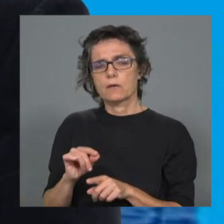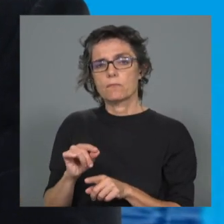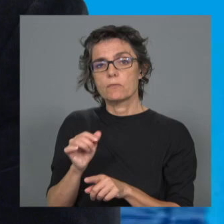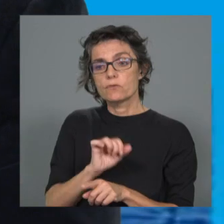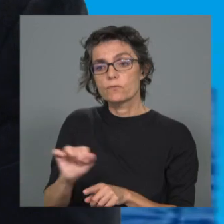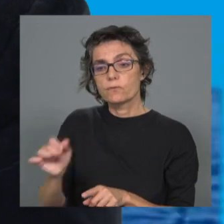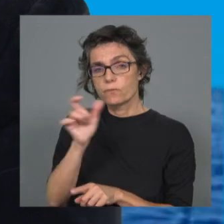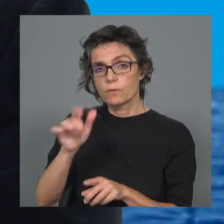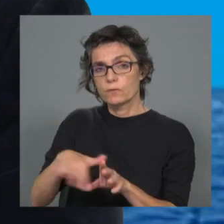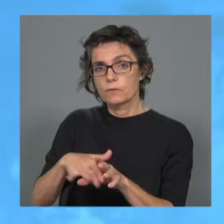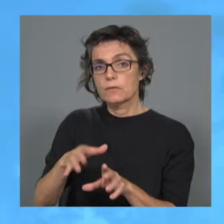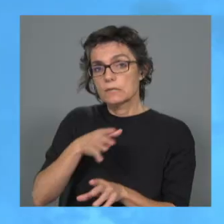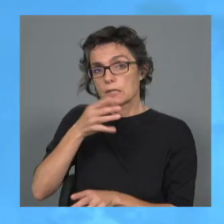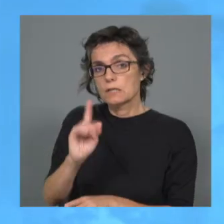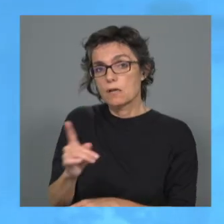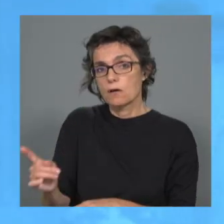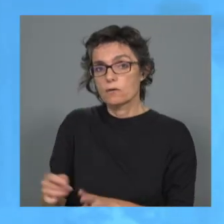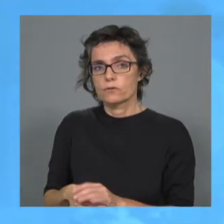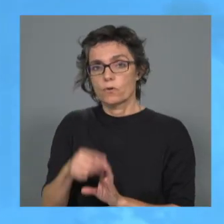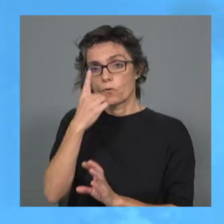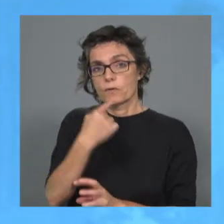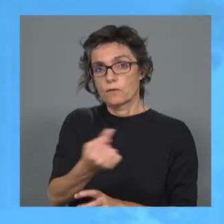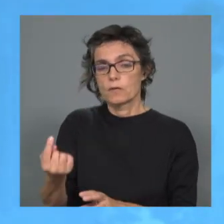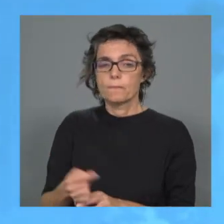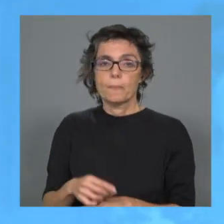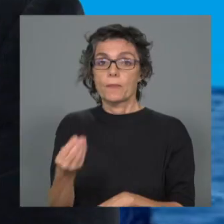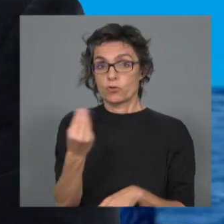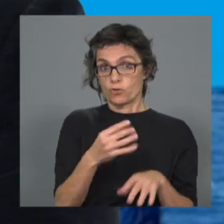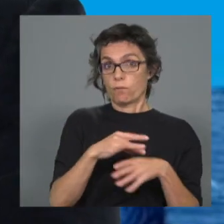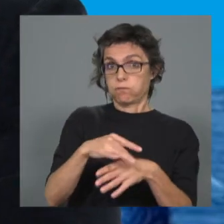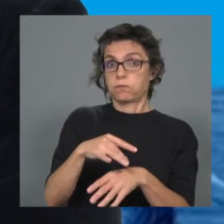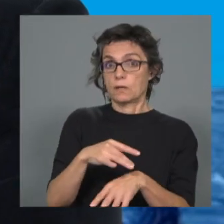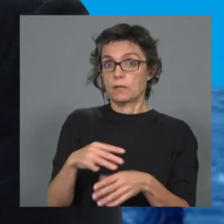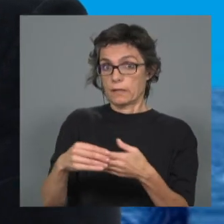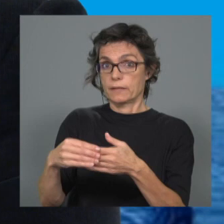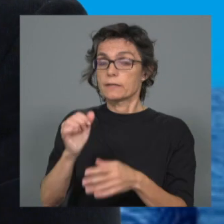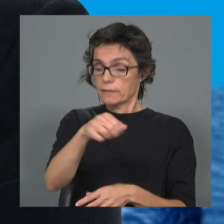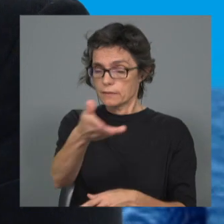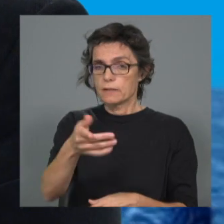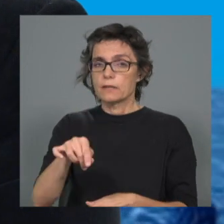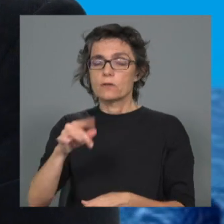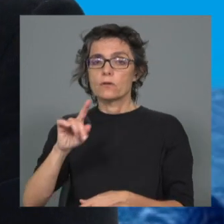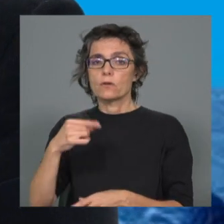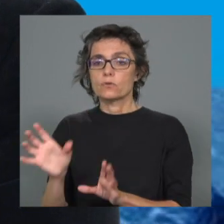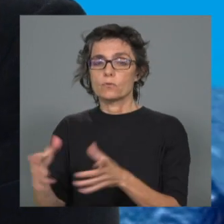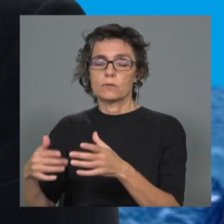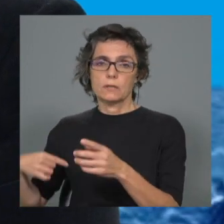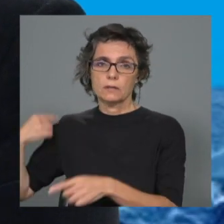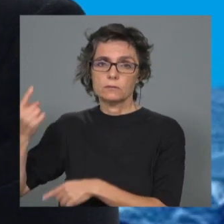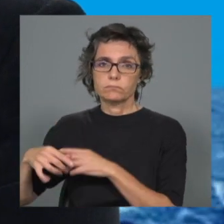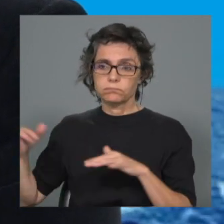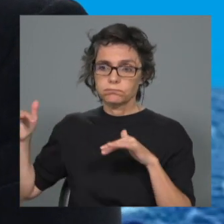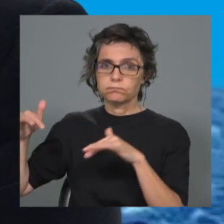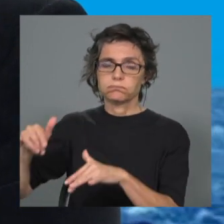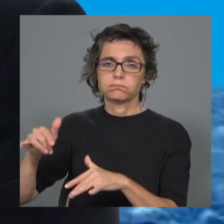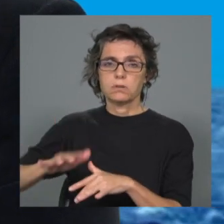Pelos próprios participantes. Pelos próprios participantes. Jovens líderes. Quando nós iniciámos com comunidades descendentes de migrantes da região da